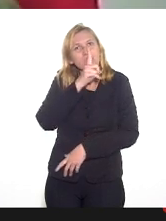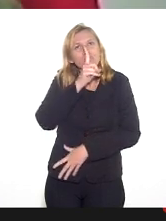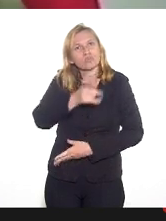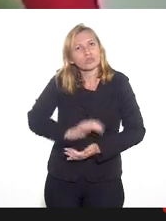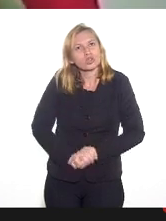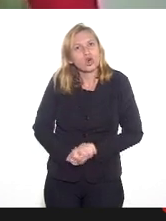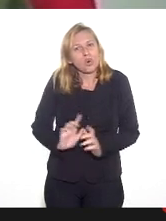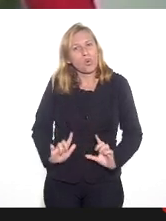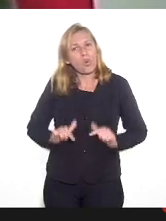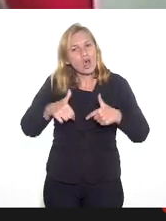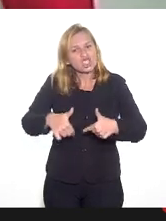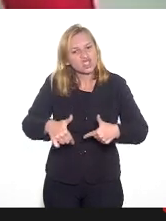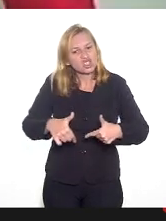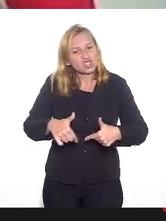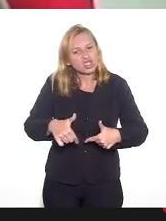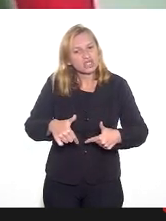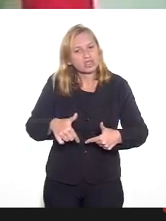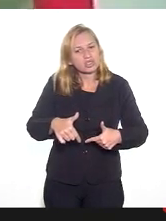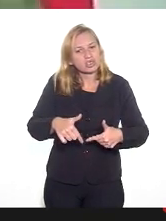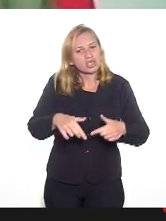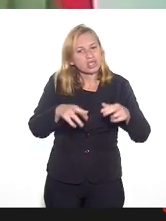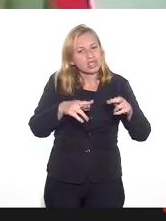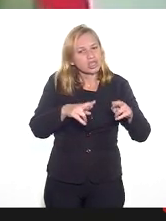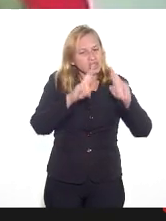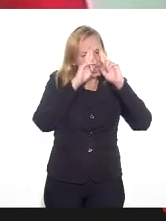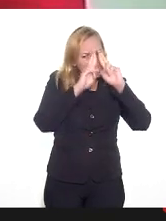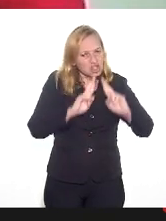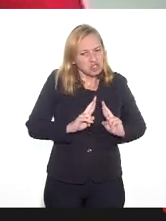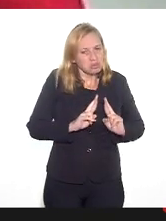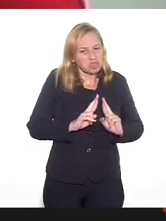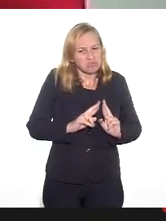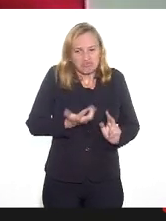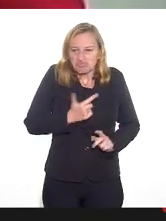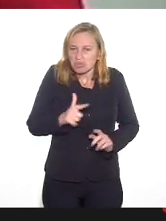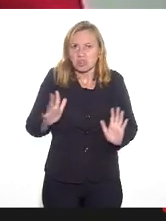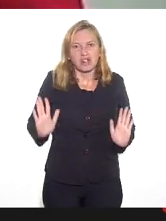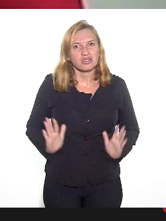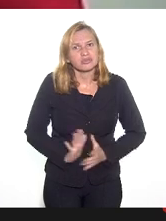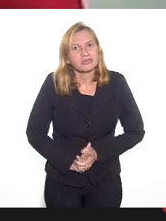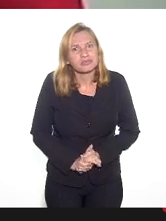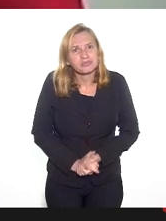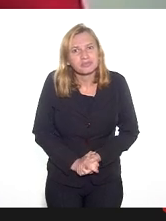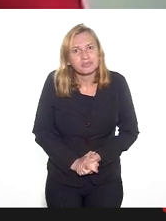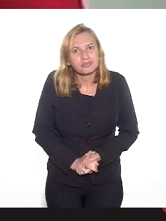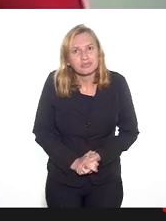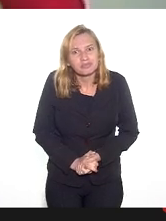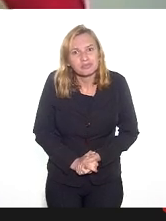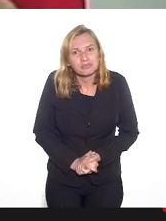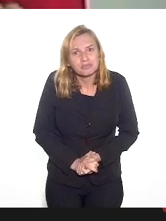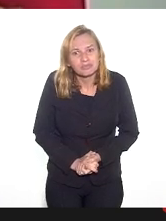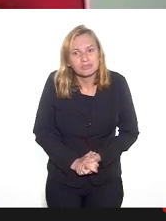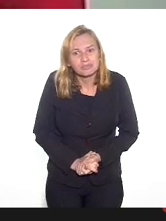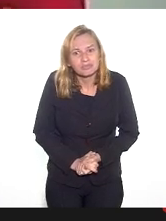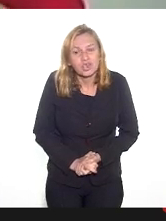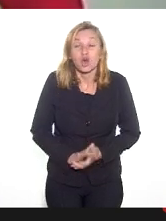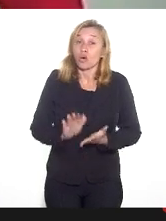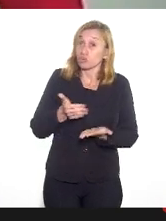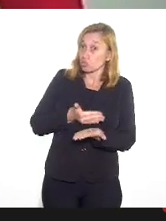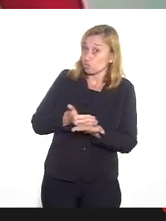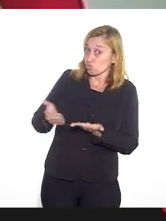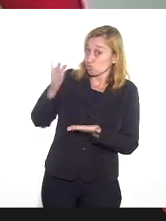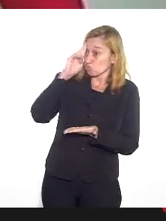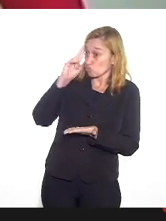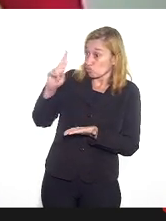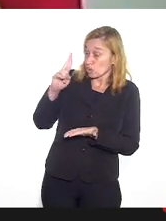silenciosamente um ato de desconsideração, sequer um ato de desrespeito. E quando o senhor começa